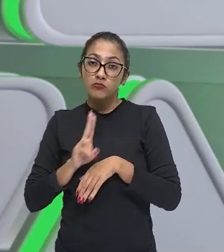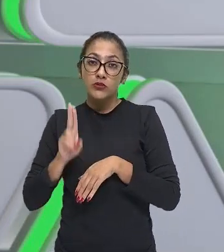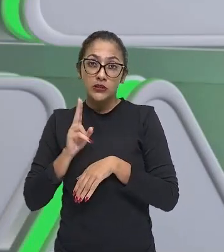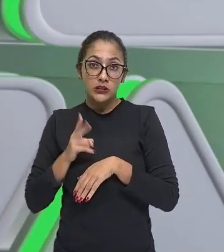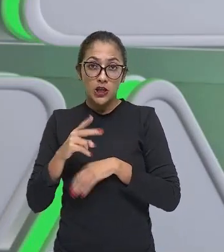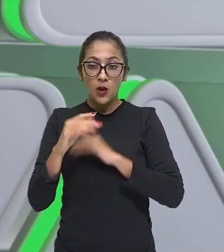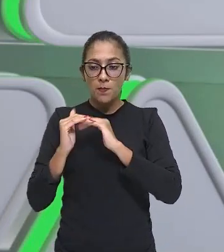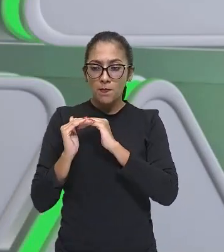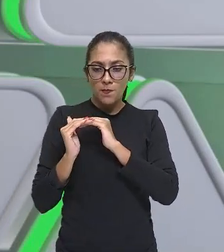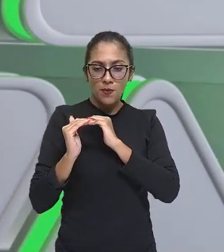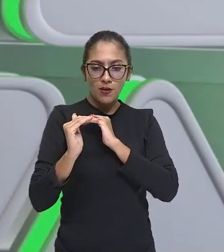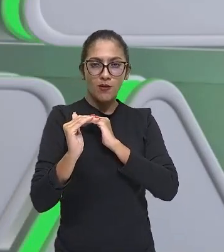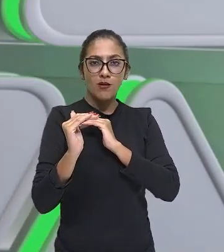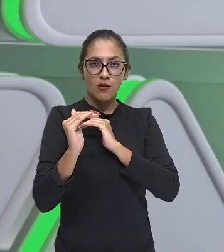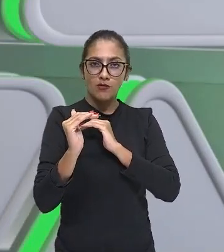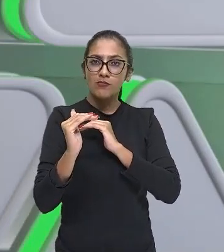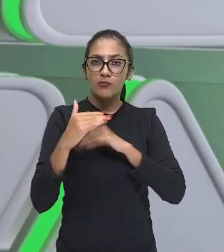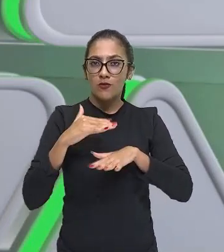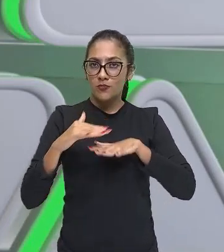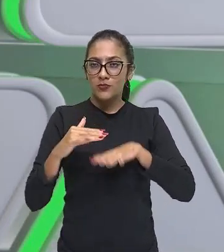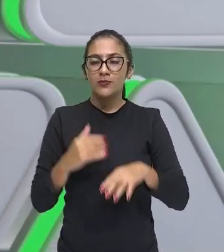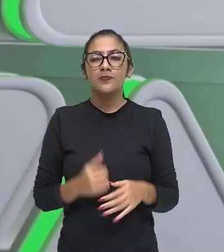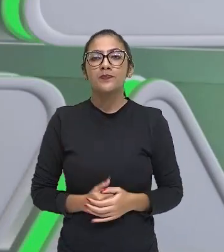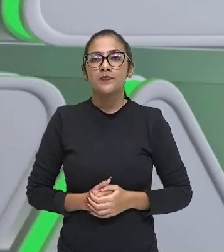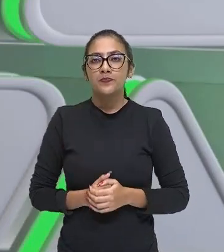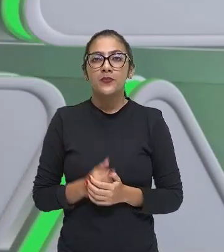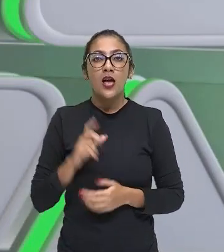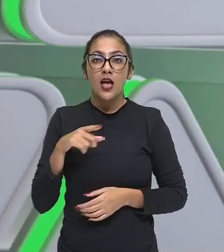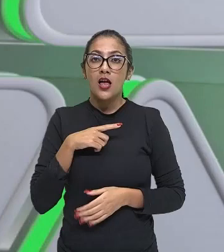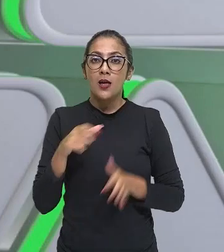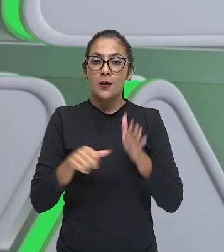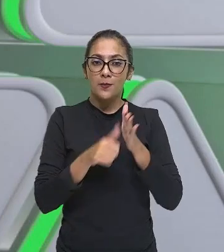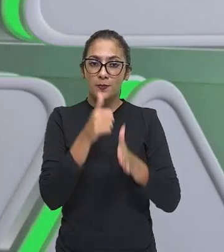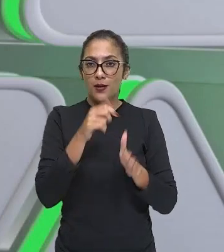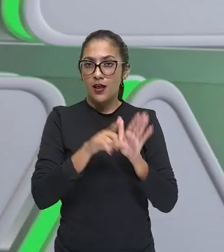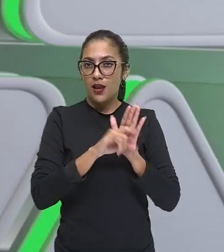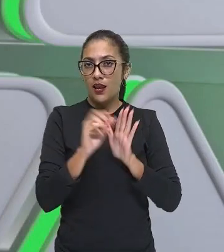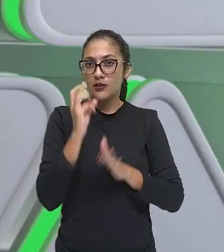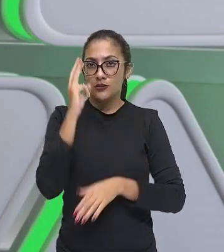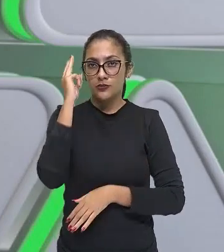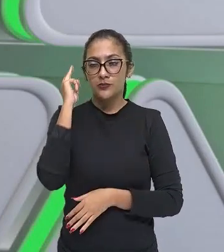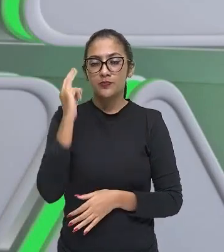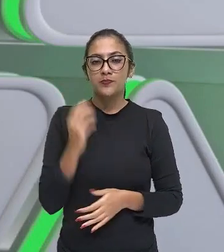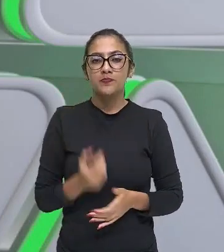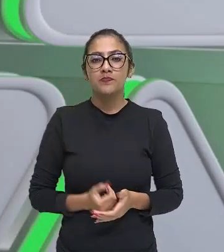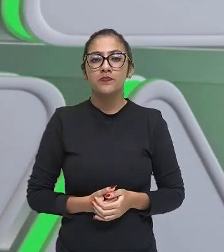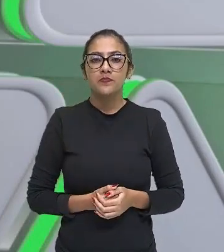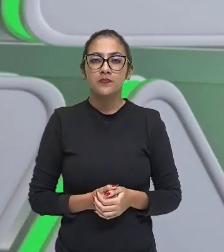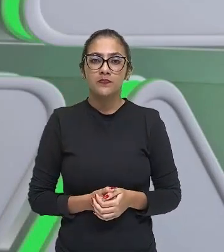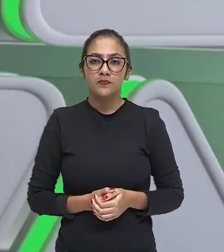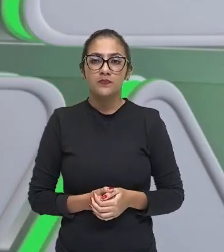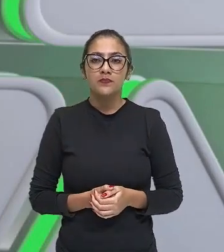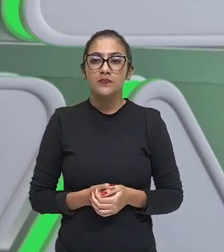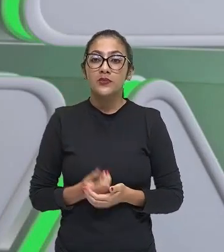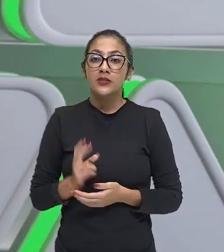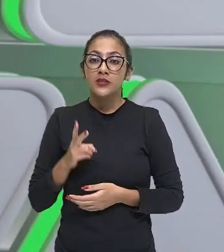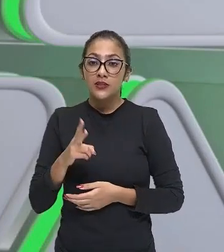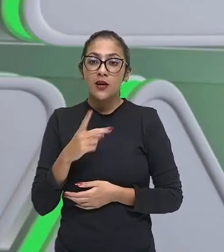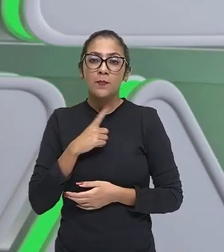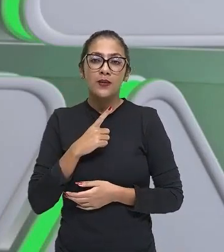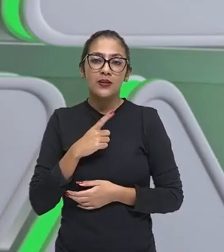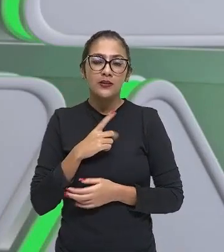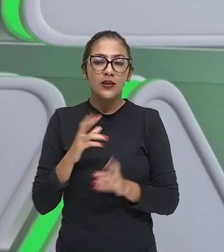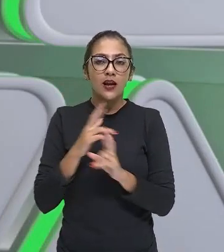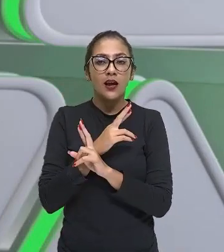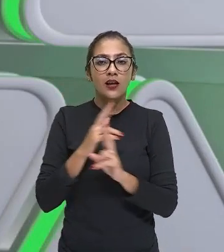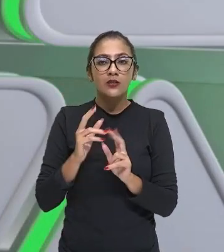movimento retilíneo uniforme. Essa é a nossa primeira lei. Toda vez que eu falo da primeira, eu lembro